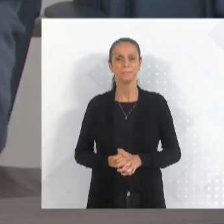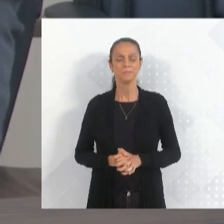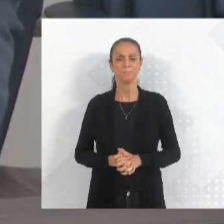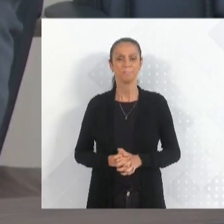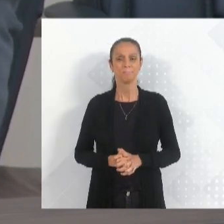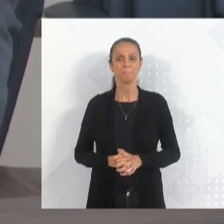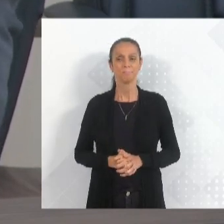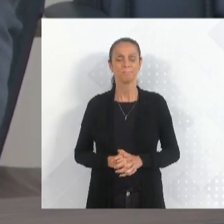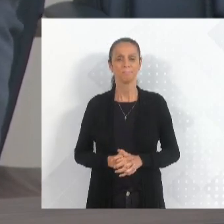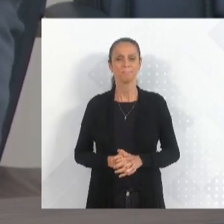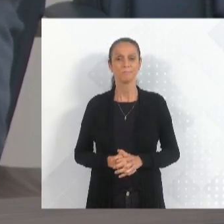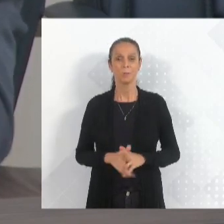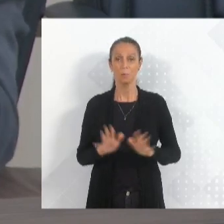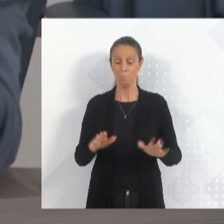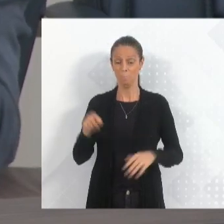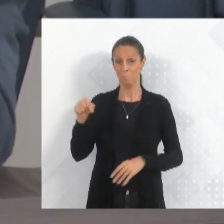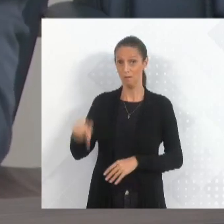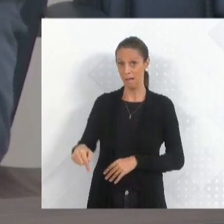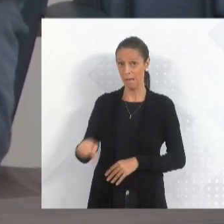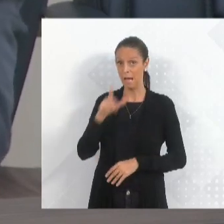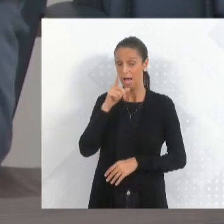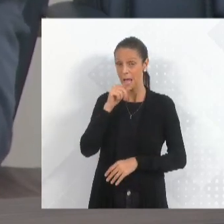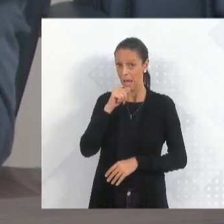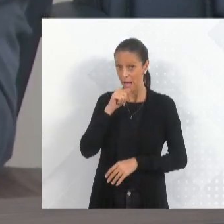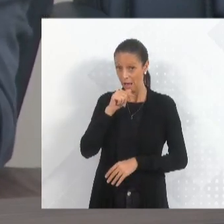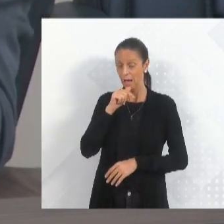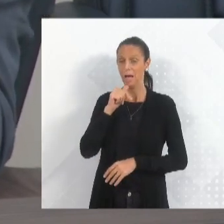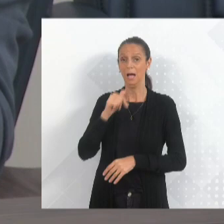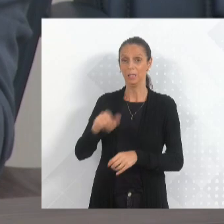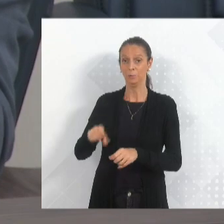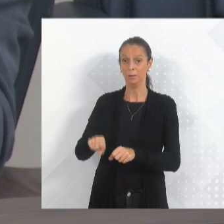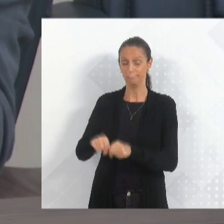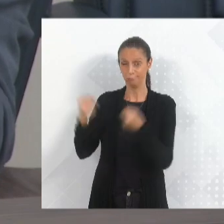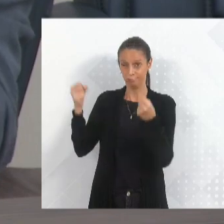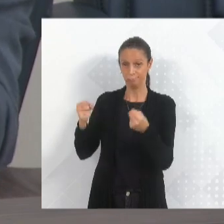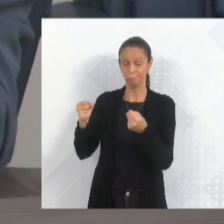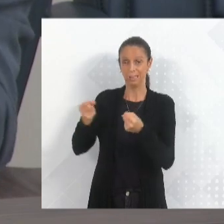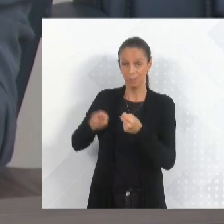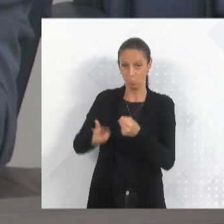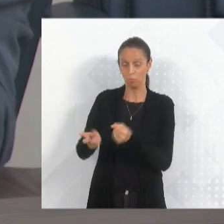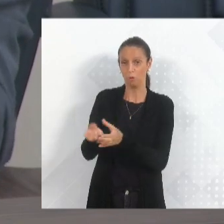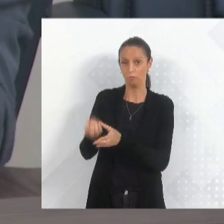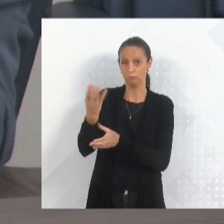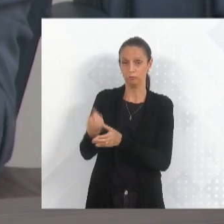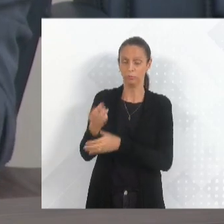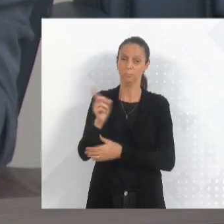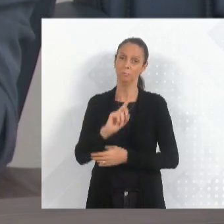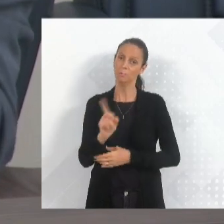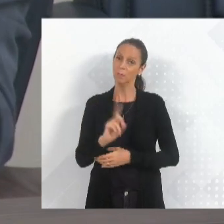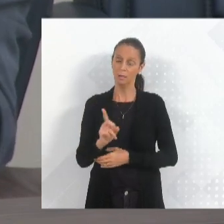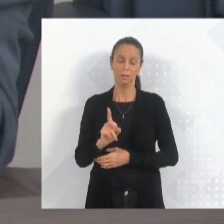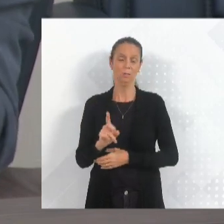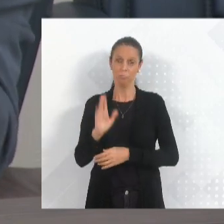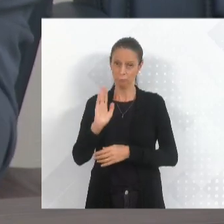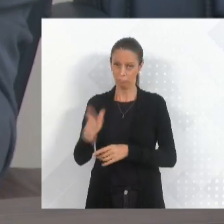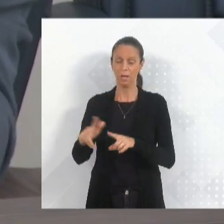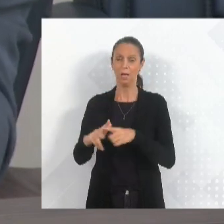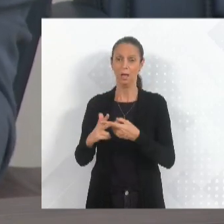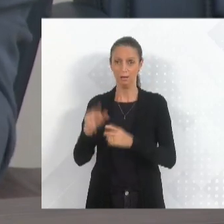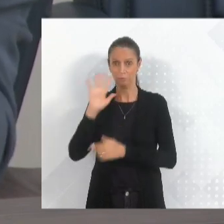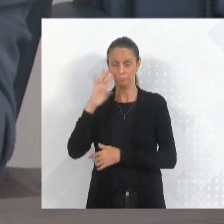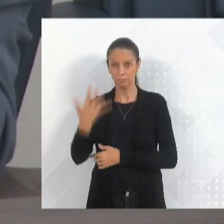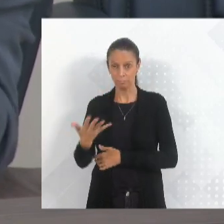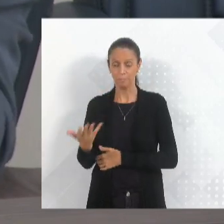mas não está rompida a água foi feita. Aí deu problema nos equipamentos, na adutora, nós vamos estar